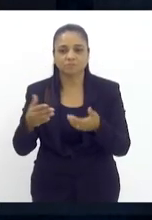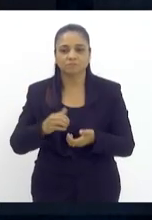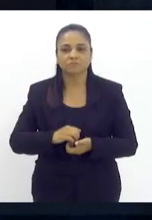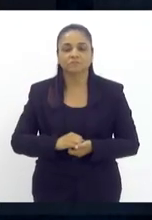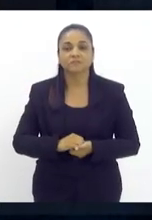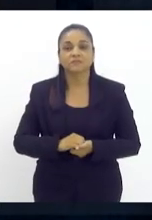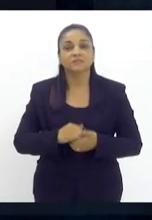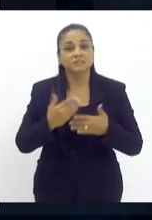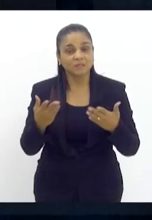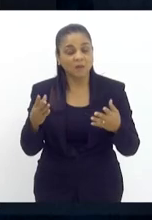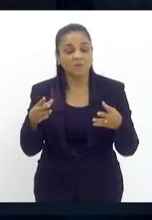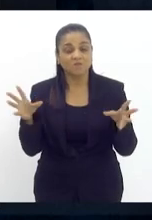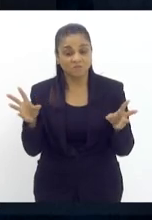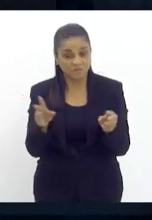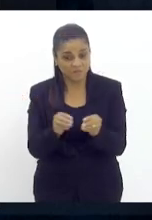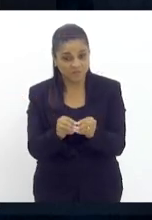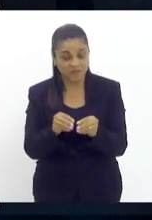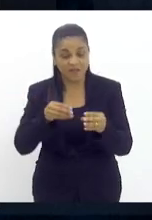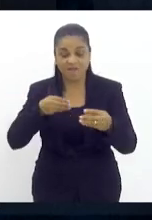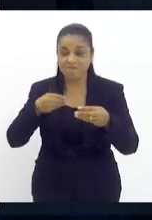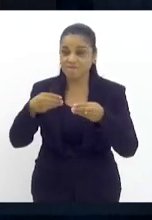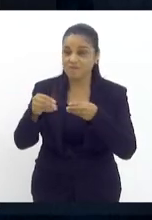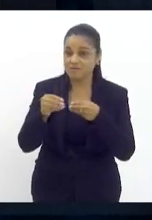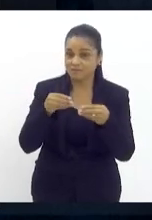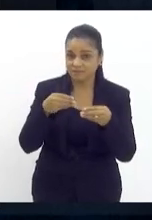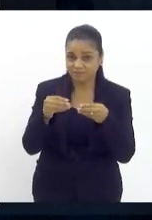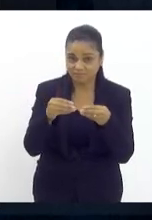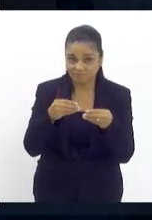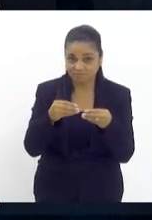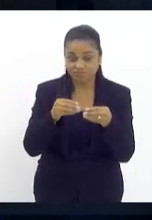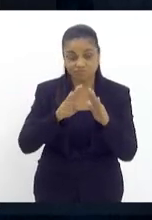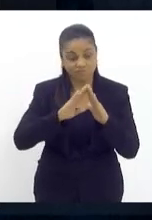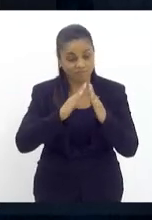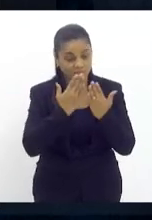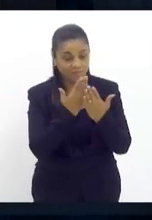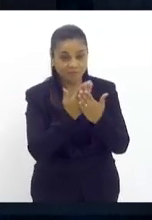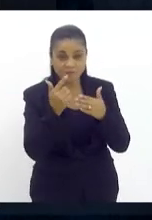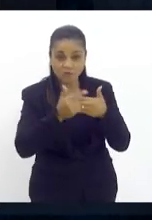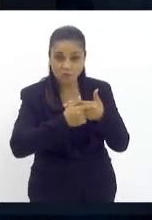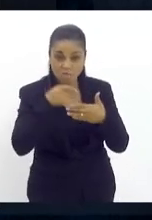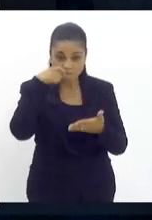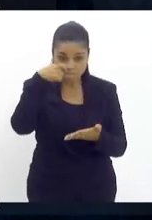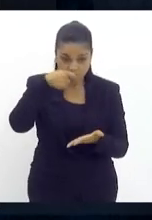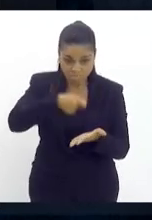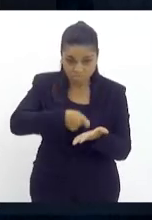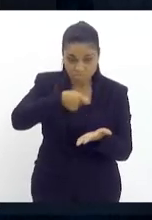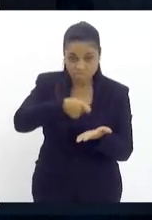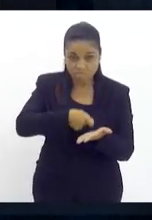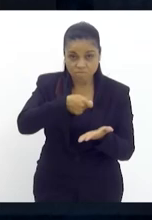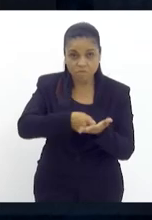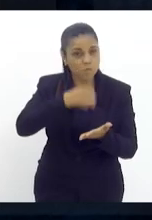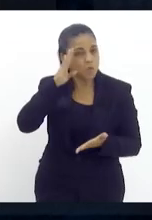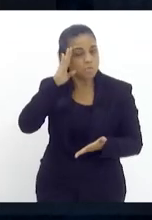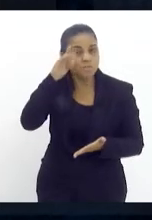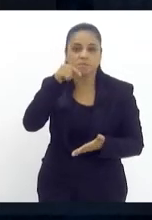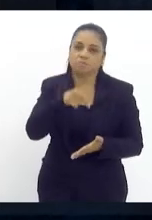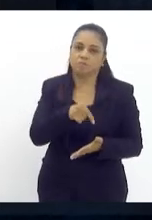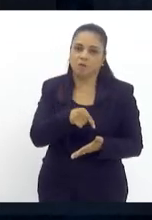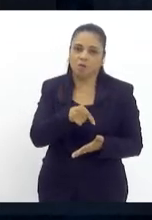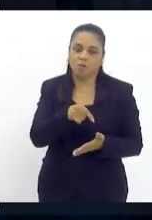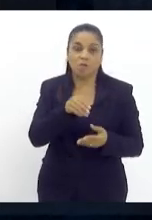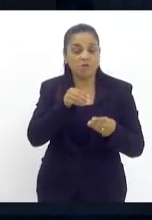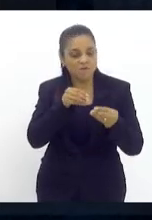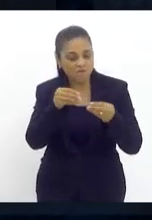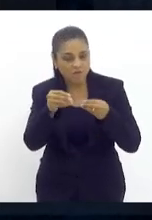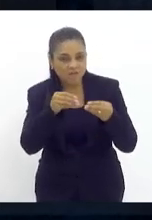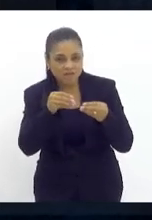E, por fim, a flexibilidade, né? A escola precisa ser firme no que é essencial e